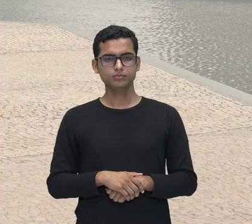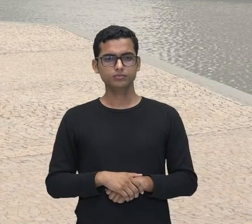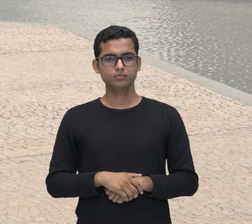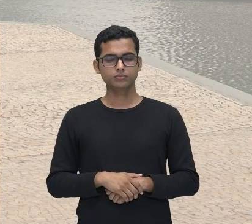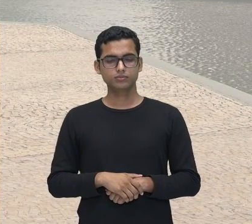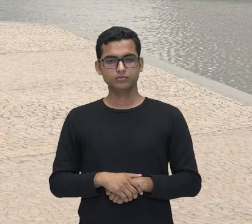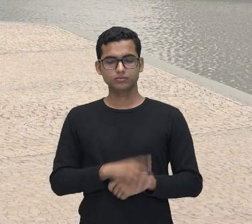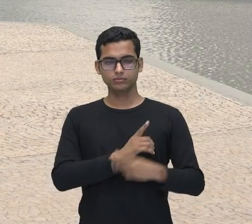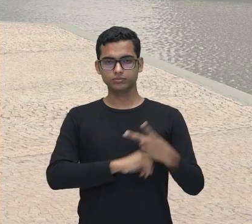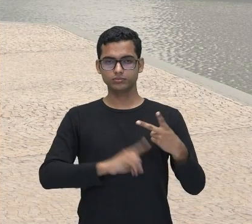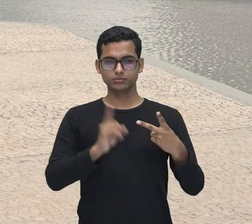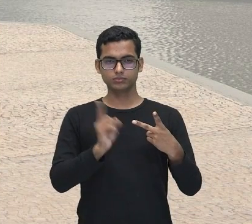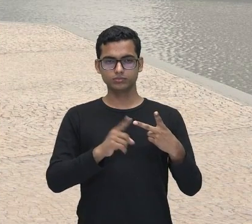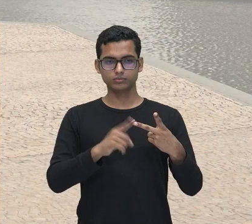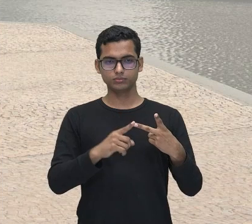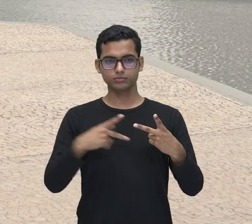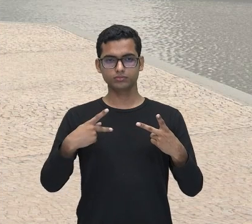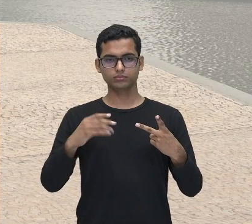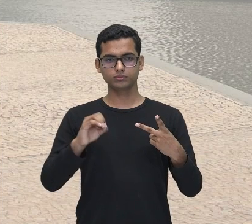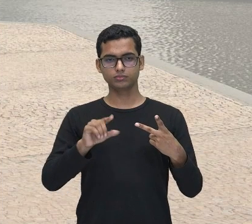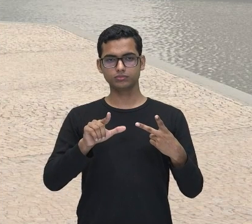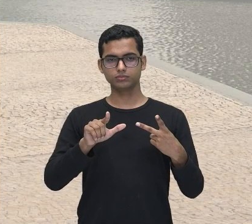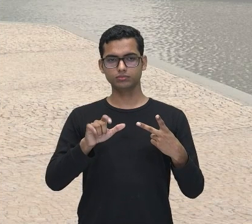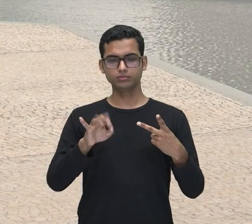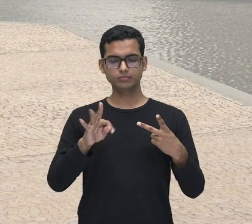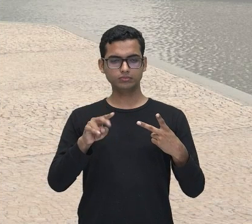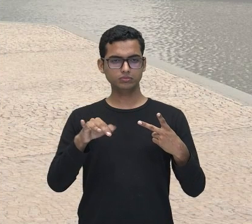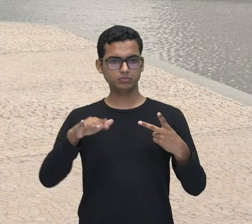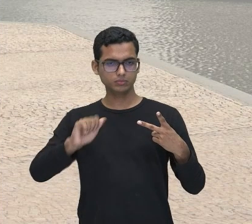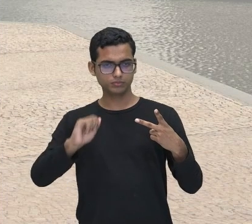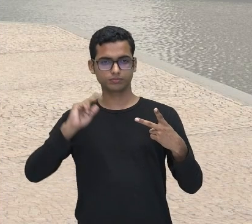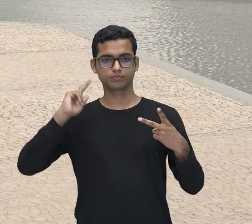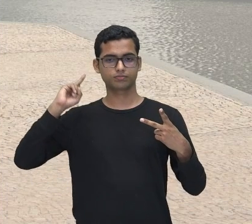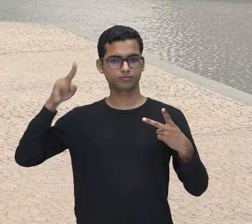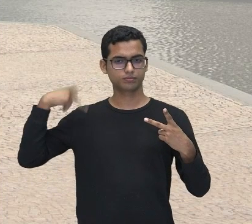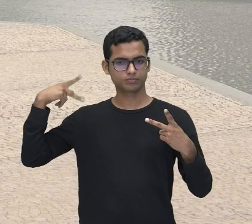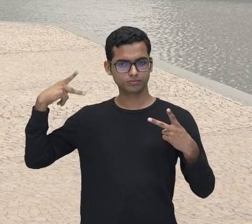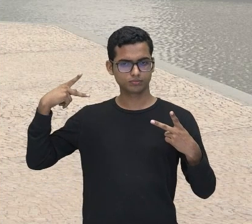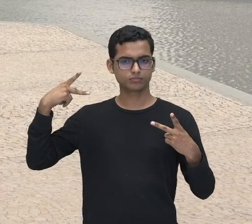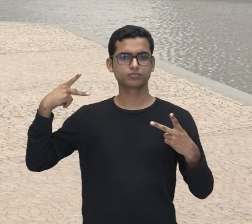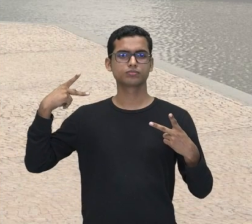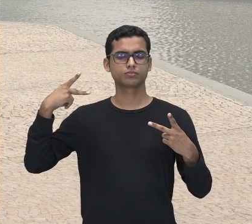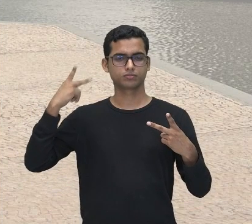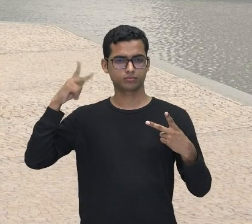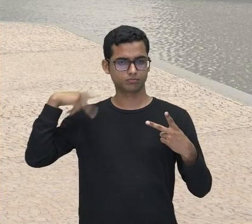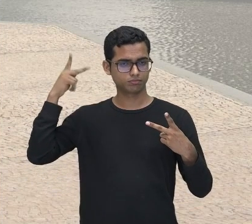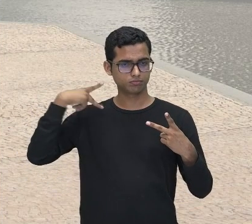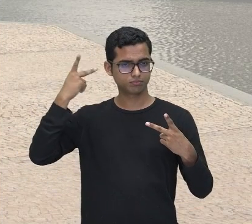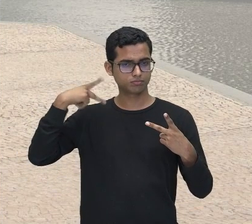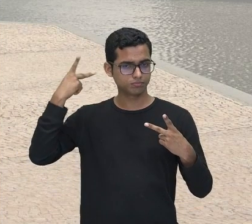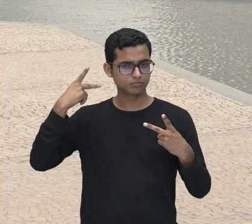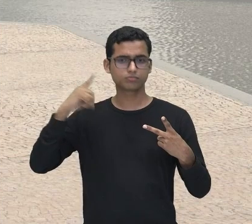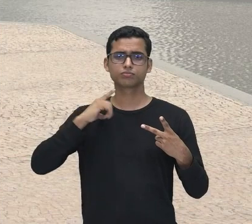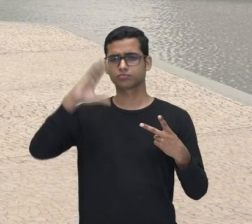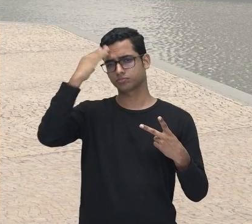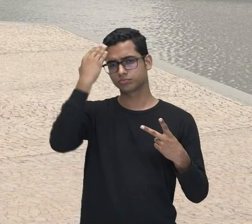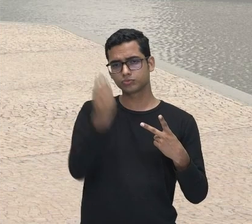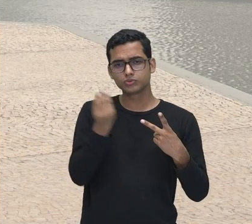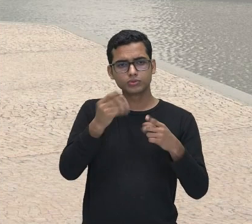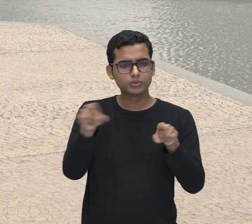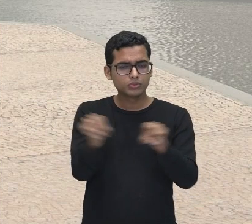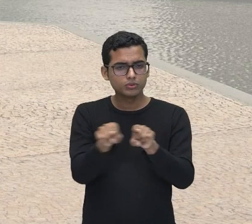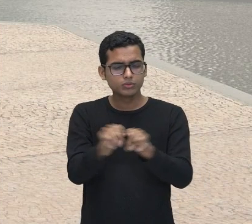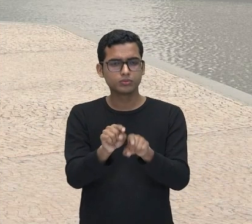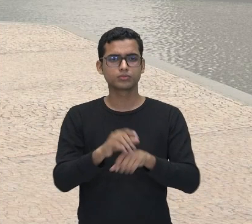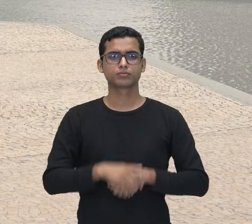E política? A política pode ser entendida como os meios pelos quais